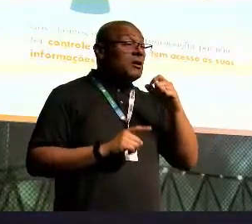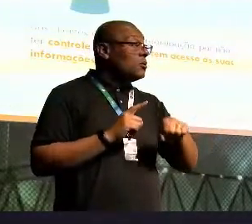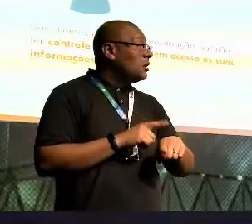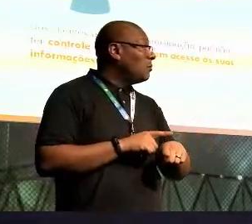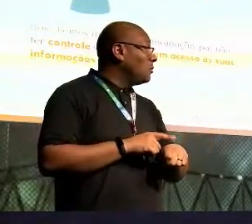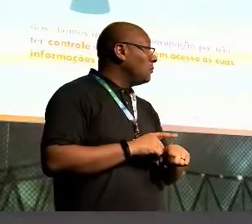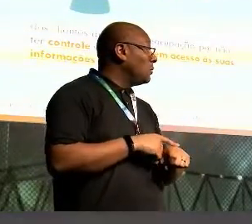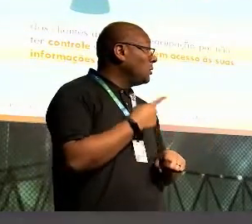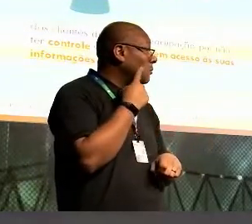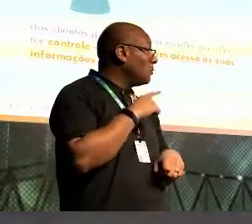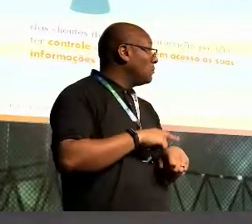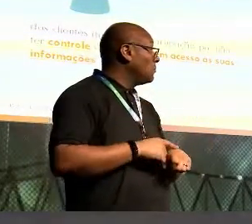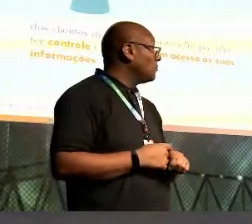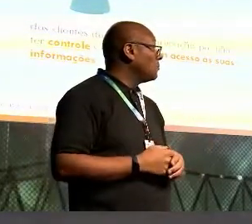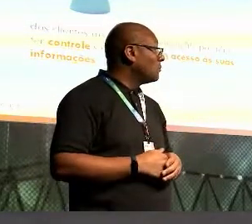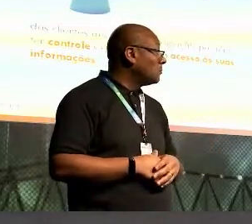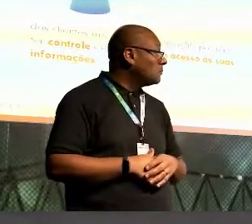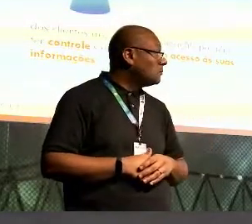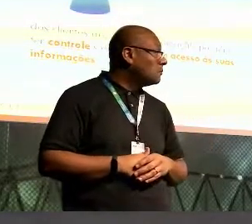tempo.